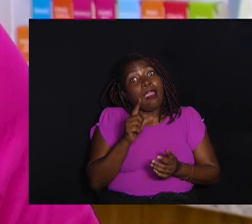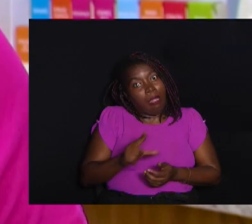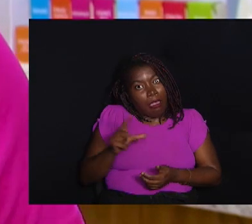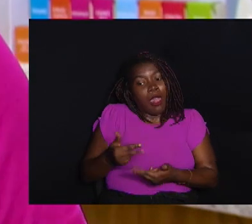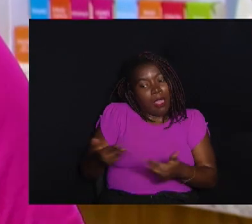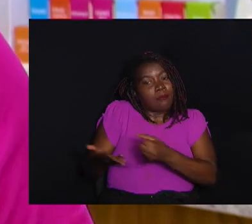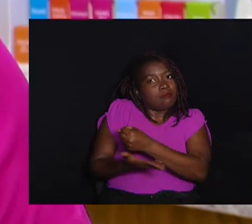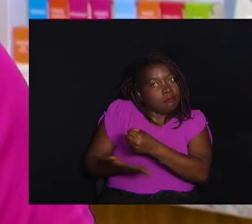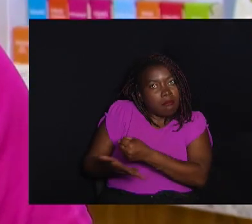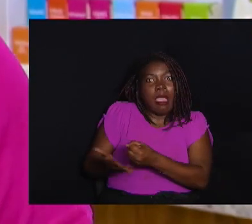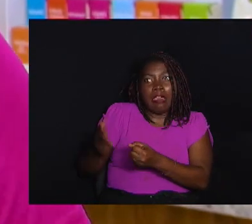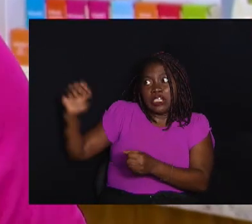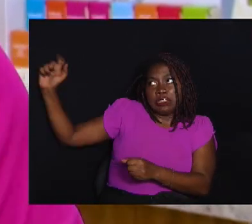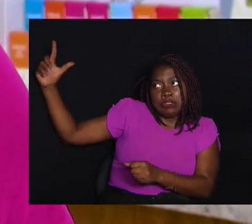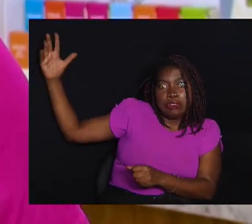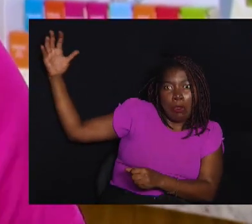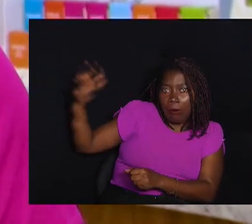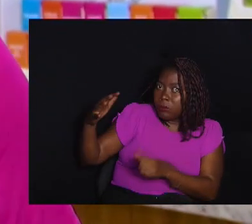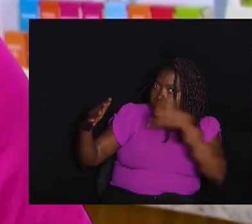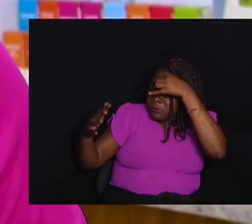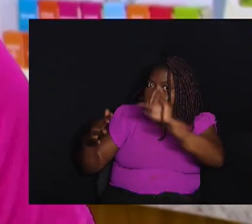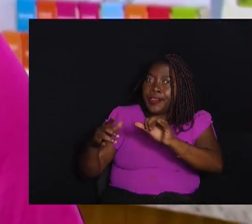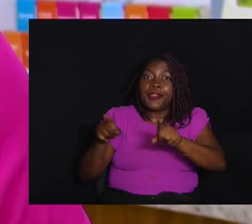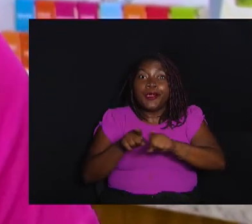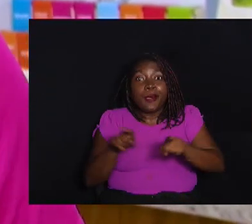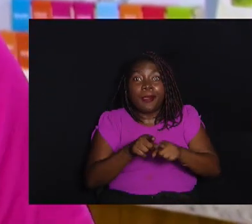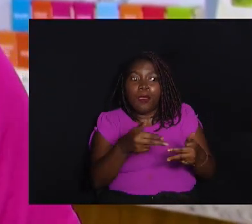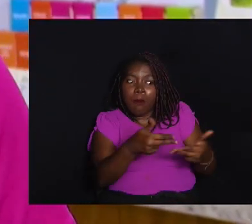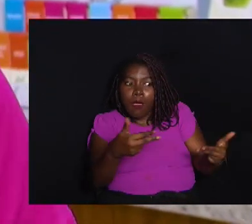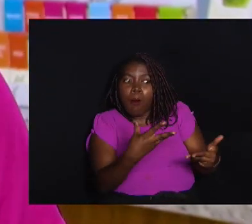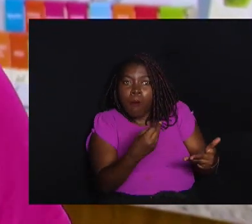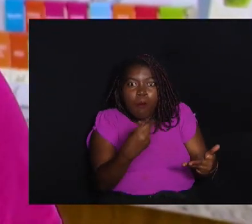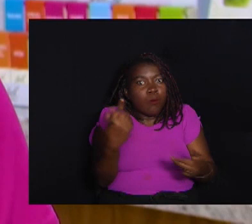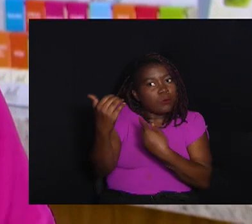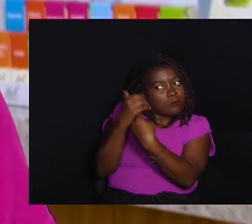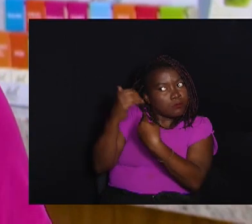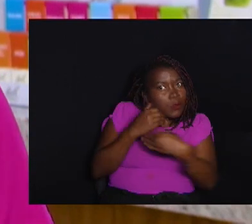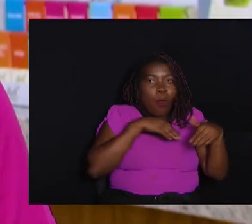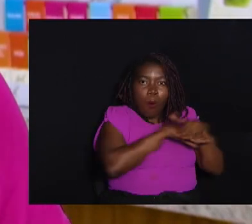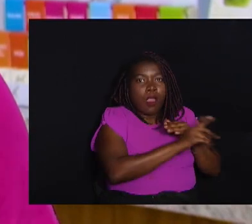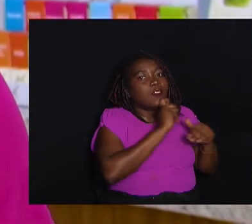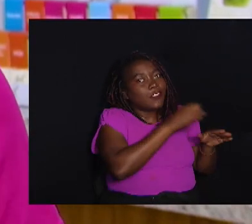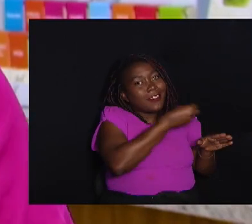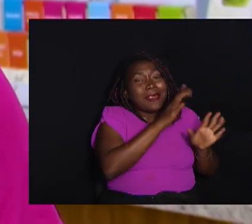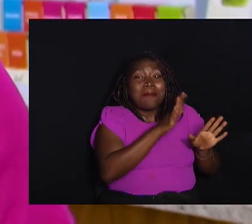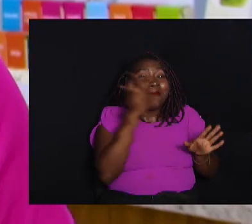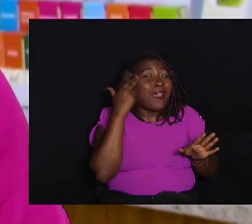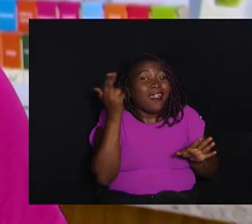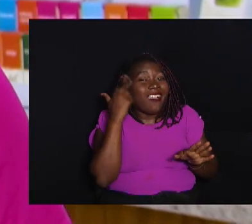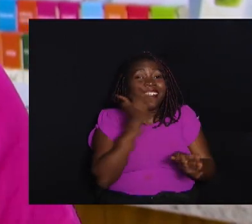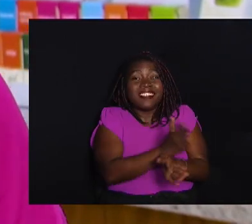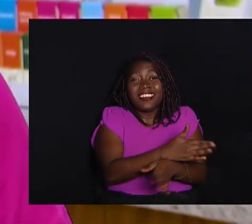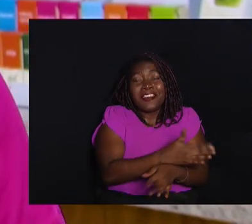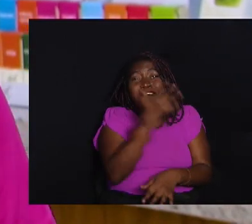deixar no sol, não deixar exposto. E quando tem alguma coisa muito recomendada de deixar na geladeira, eu deixo. Senão eu deixo normalmente onde é mais fácil para